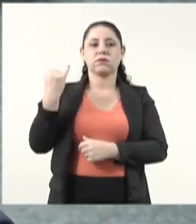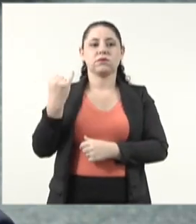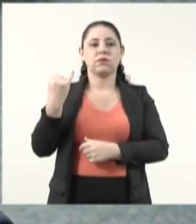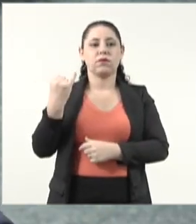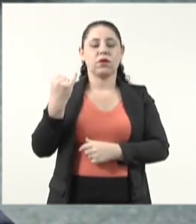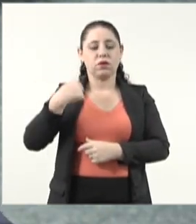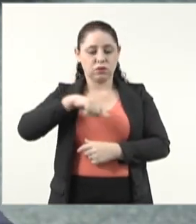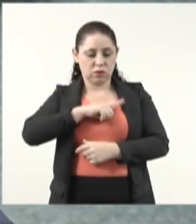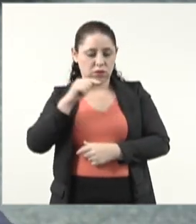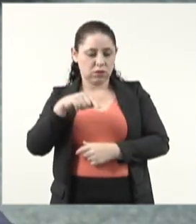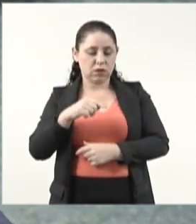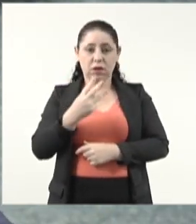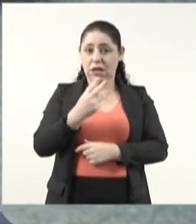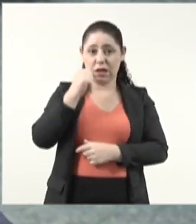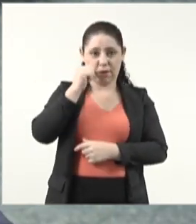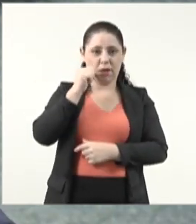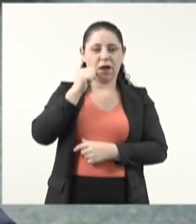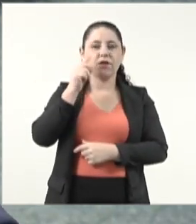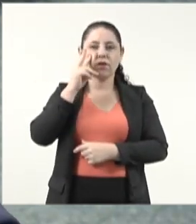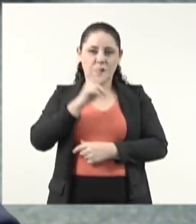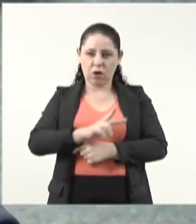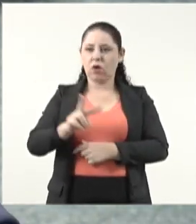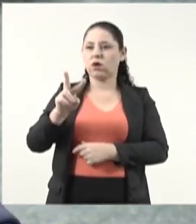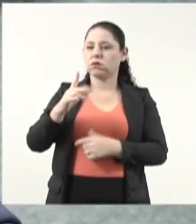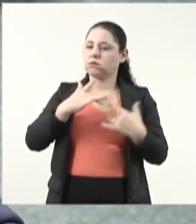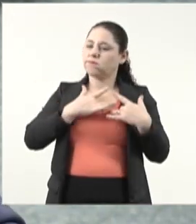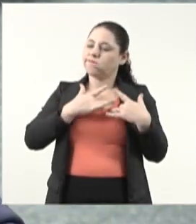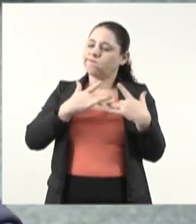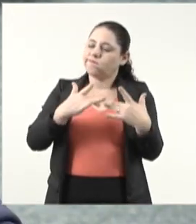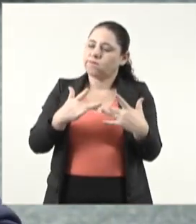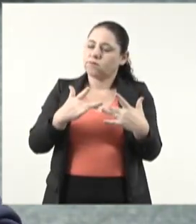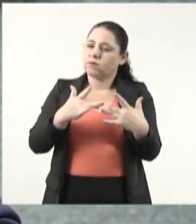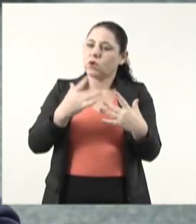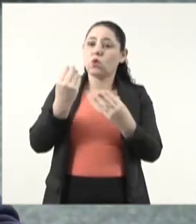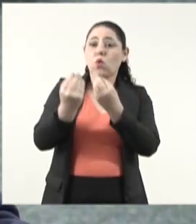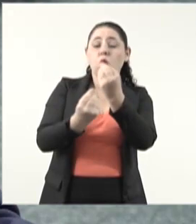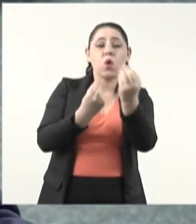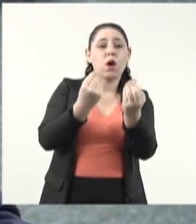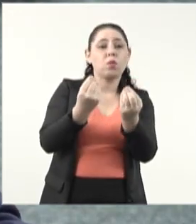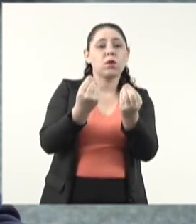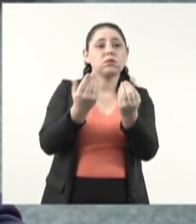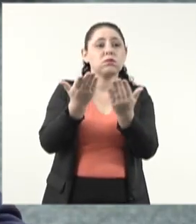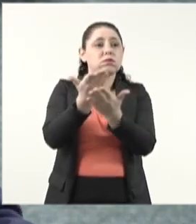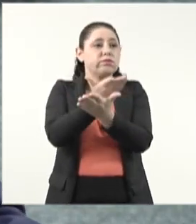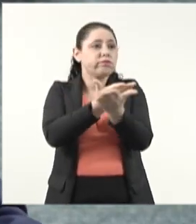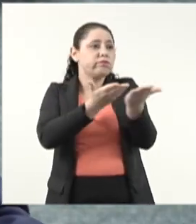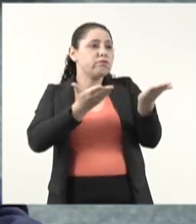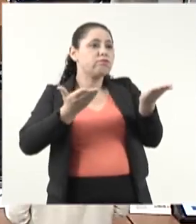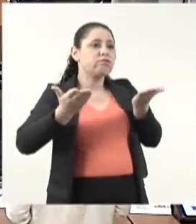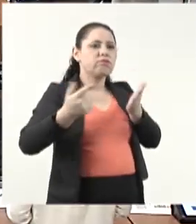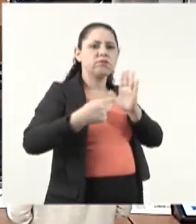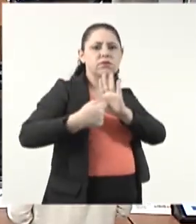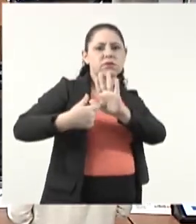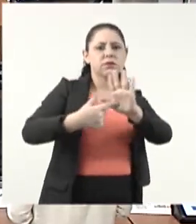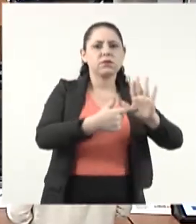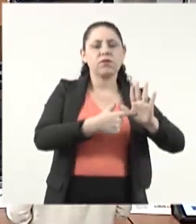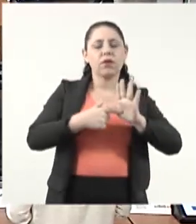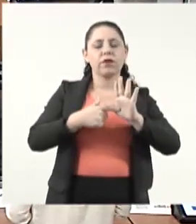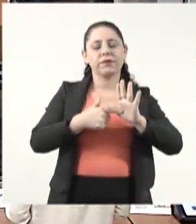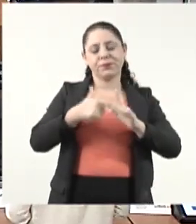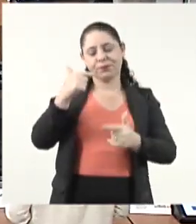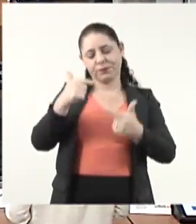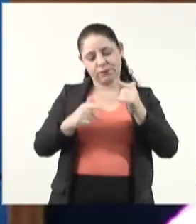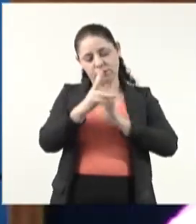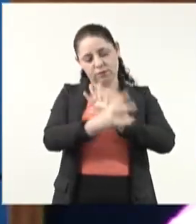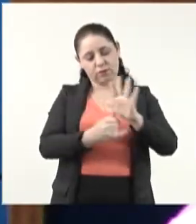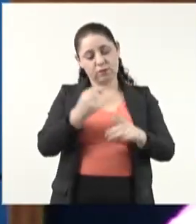A gente que está aqui com 3 mulheres, a gente vê a sensibilidade e a forma como elas se apresentam nos projetos que são, nos debates,